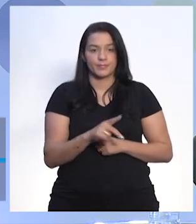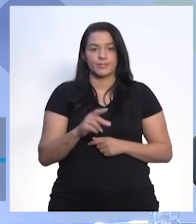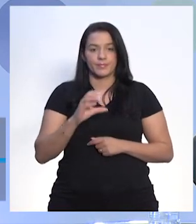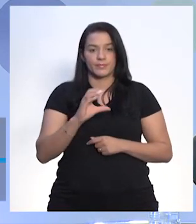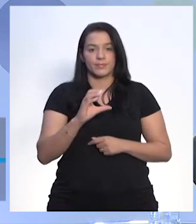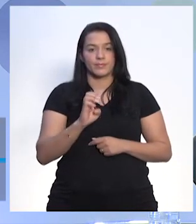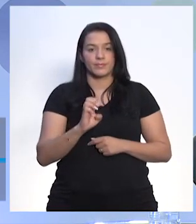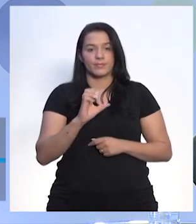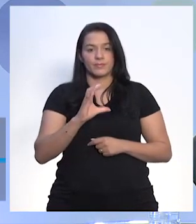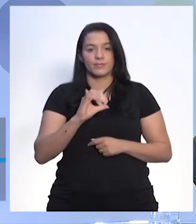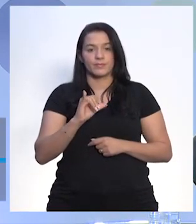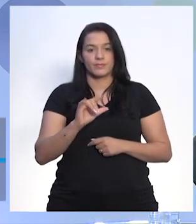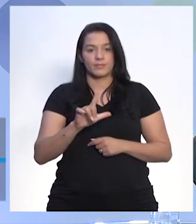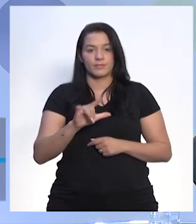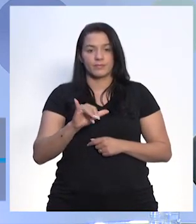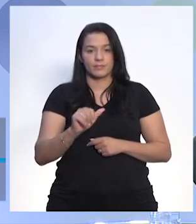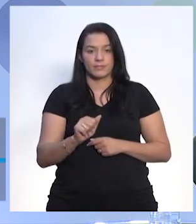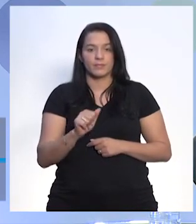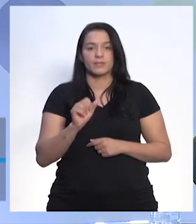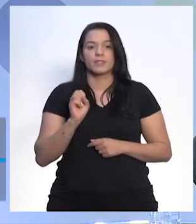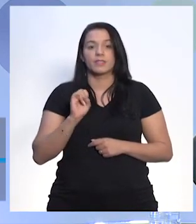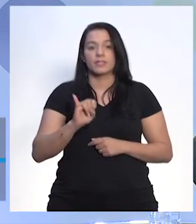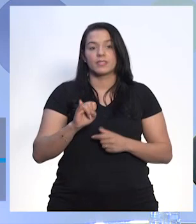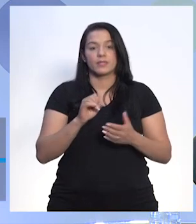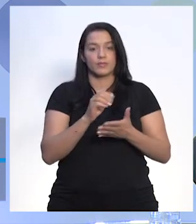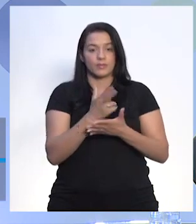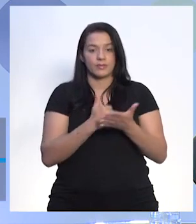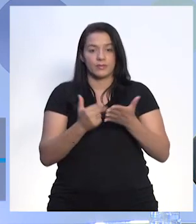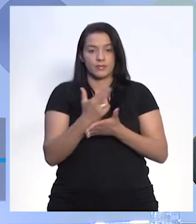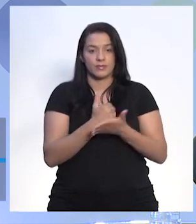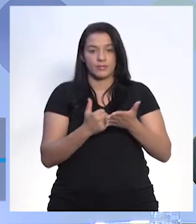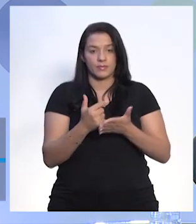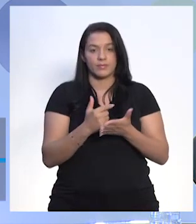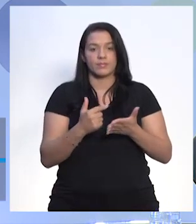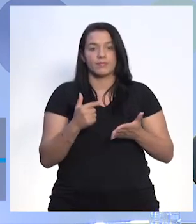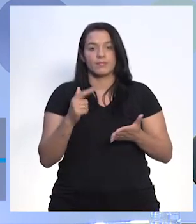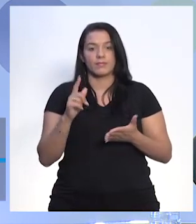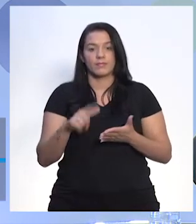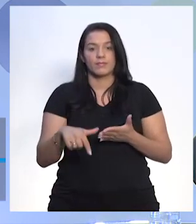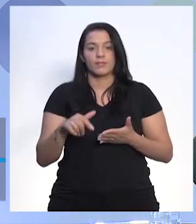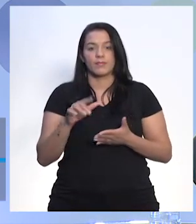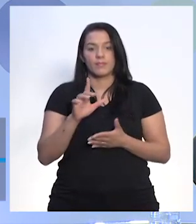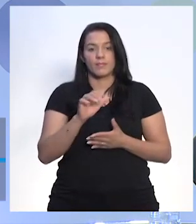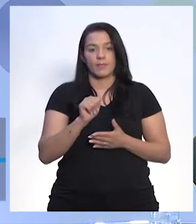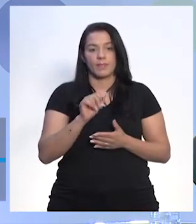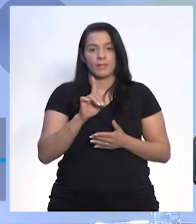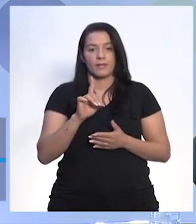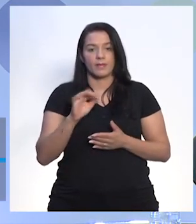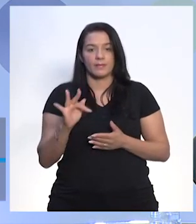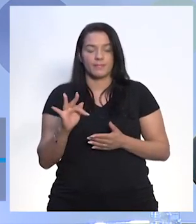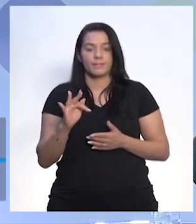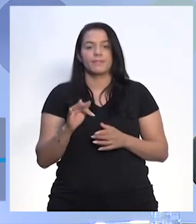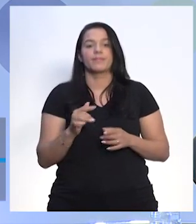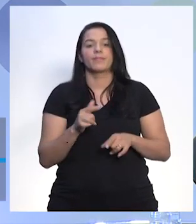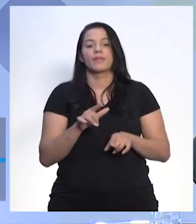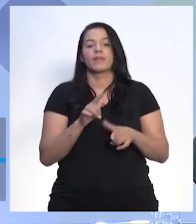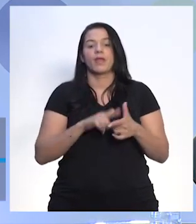correta. Se aplicarmos o teorema de Pitágoras no triângulo ADF, que é aquele maior lá com o lado 20 e